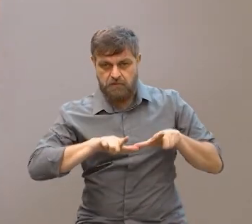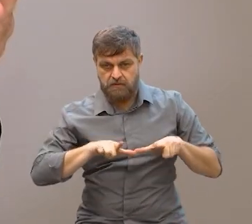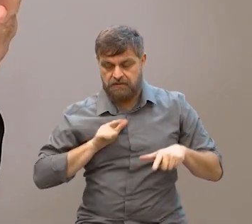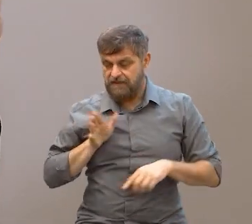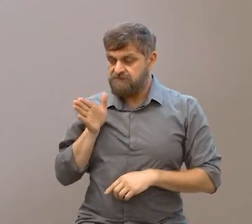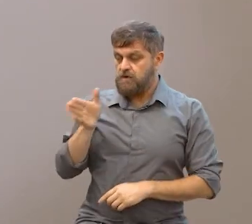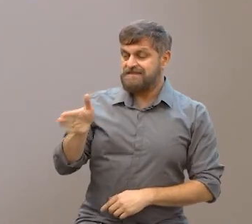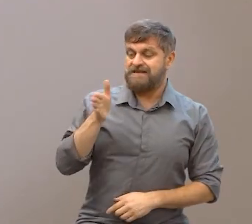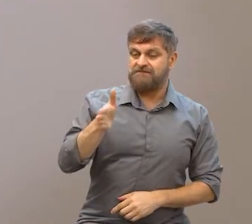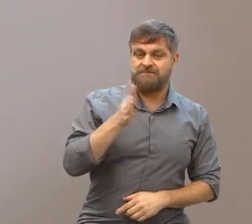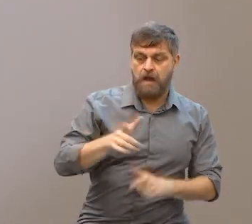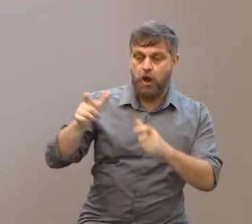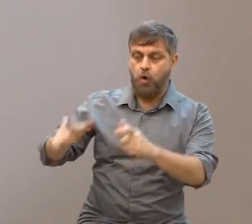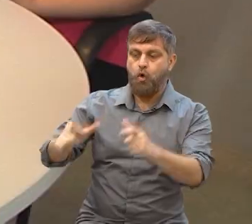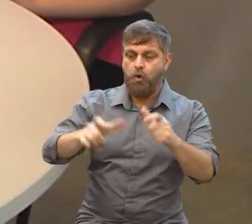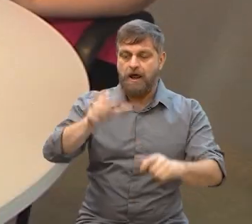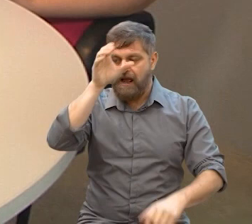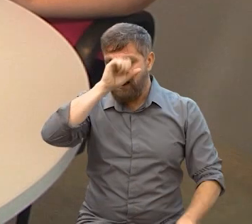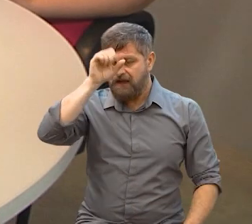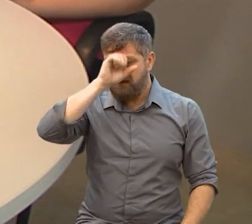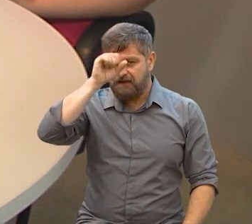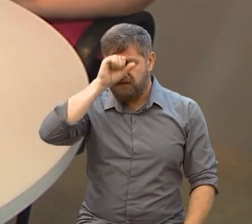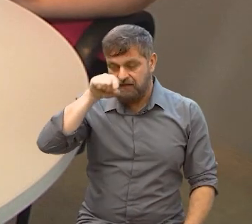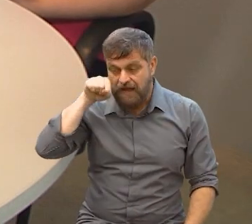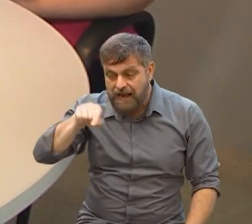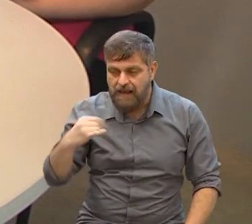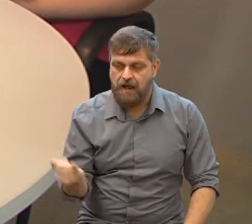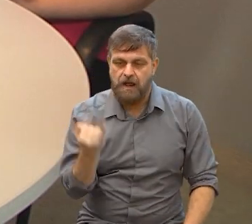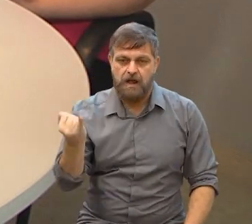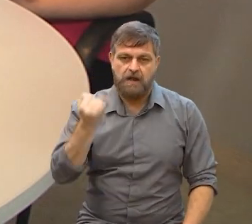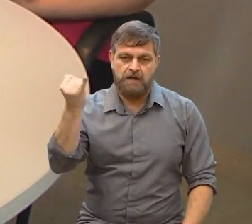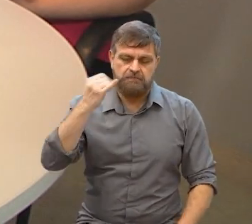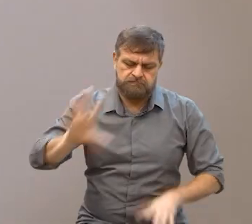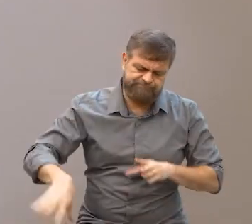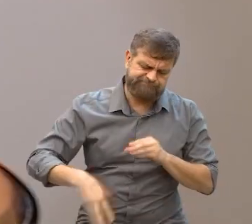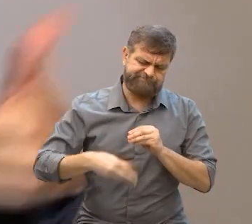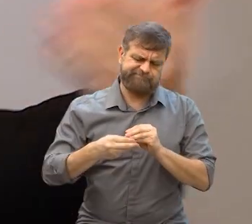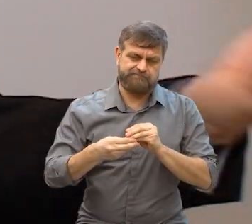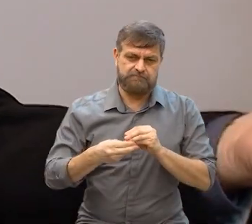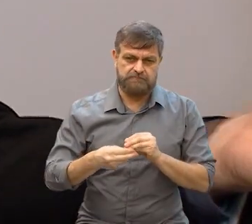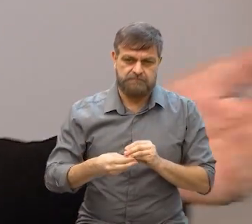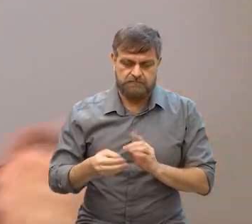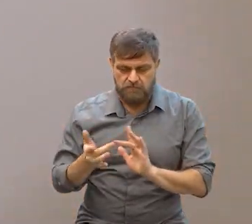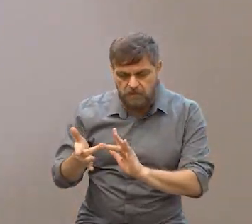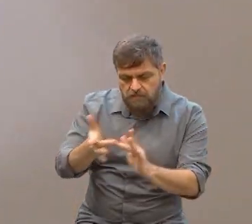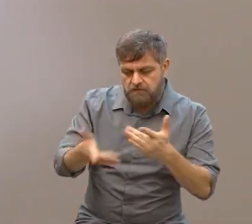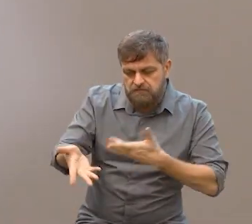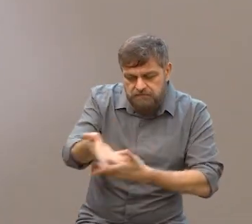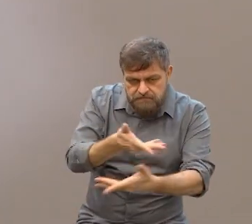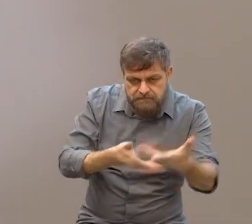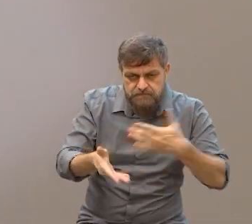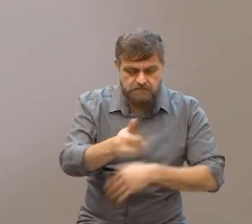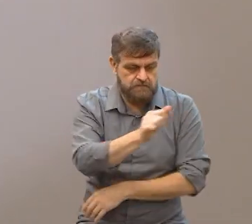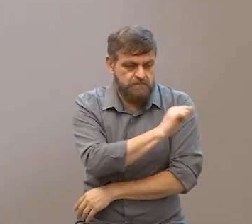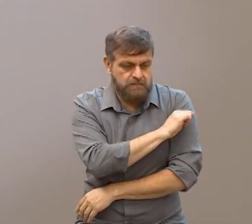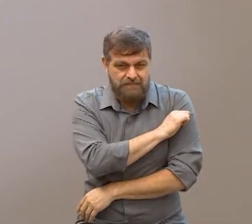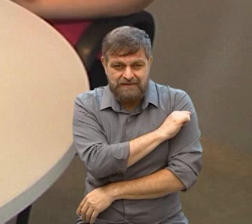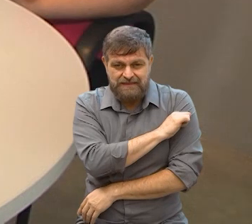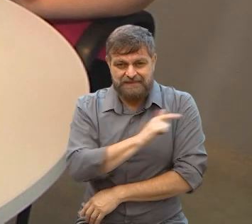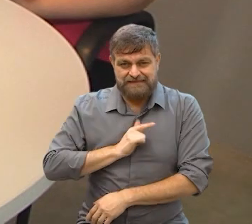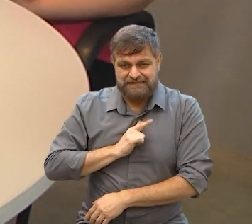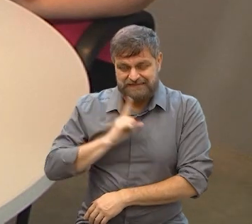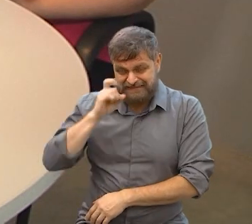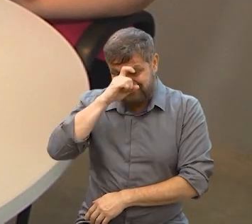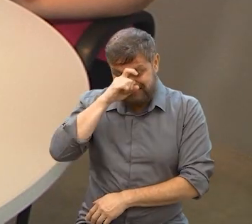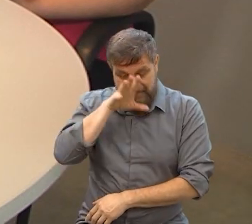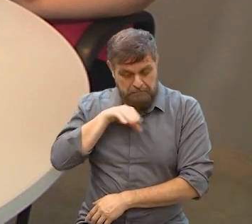outros espaços de aprendizagem além da sala de aula, incorpora, enriquece, aí você socializa, aquele aluno que tem dificuldade na